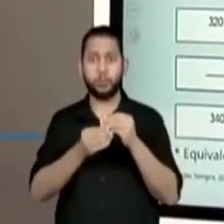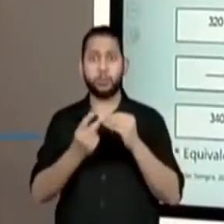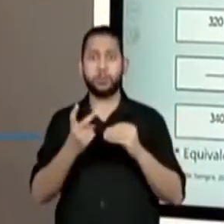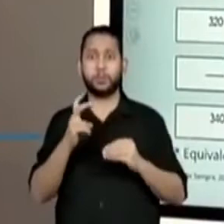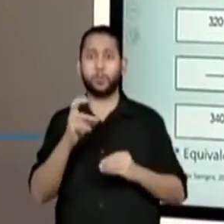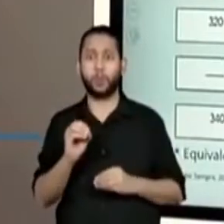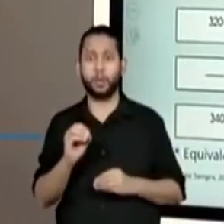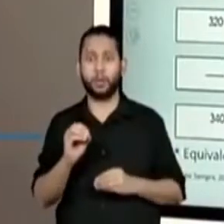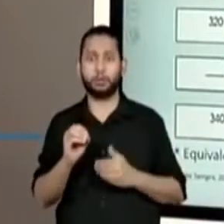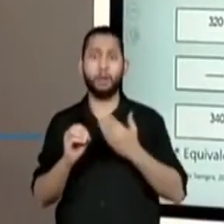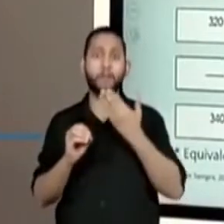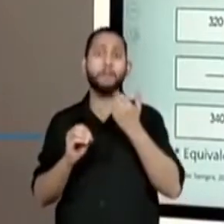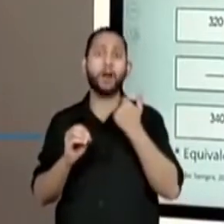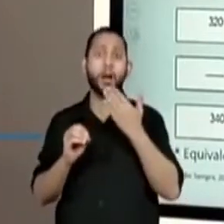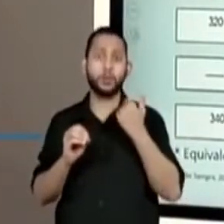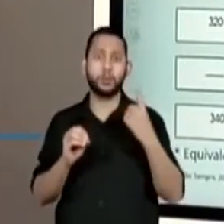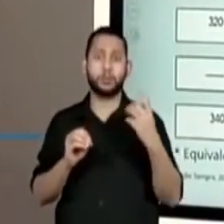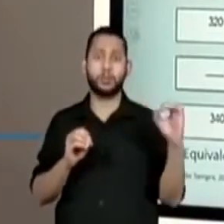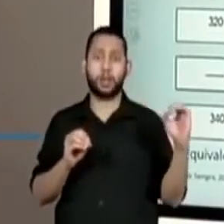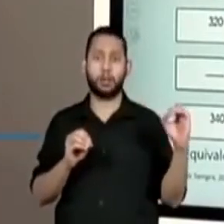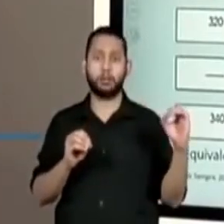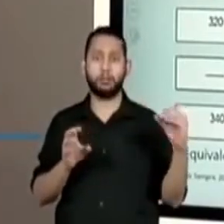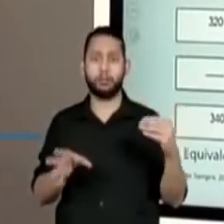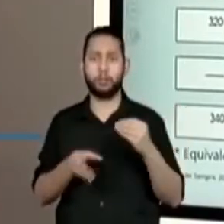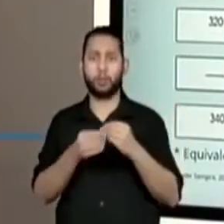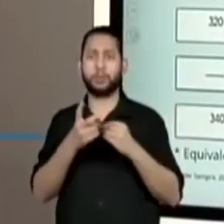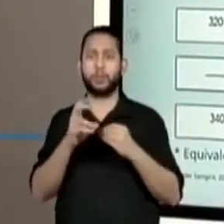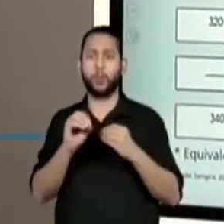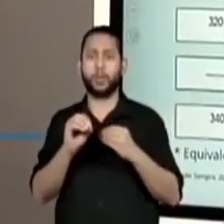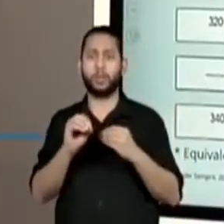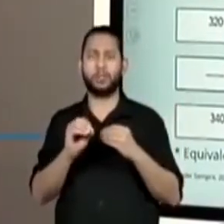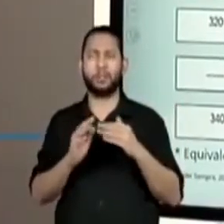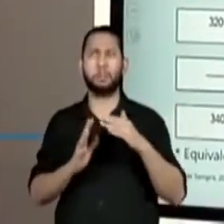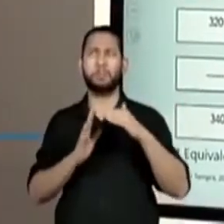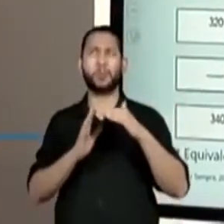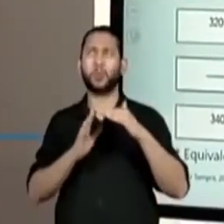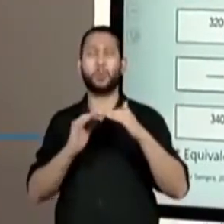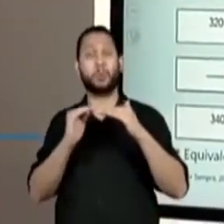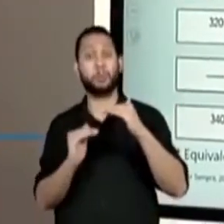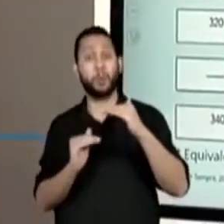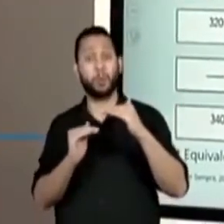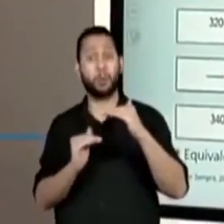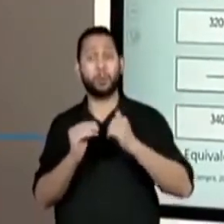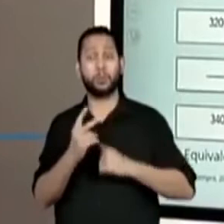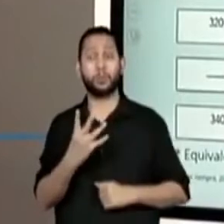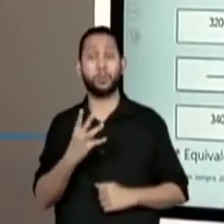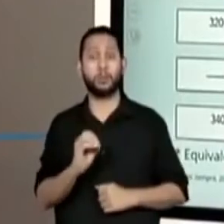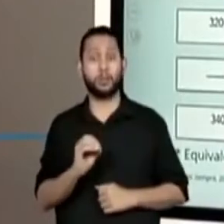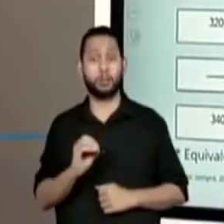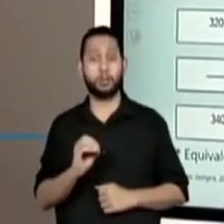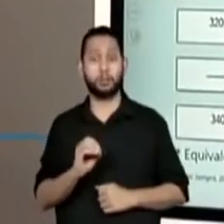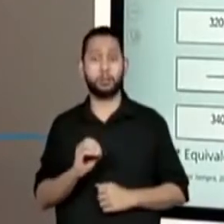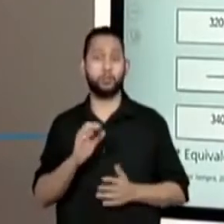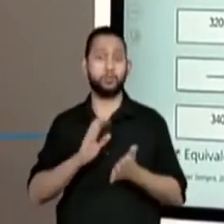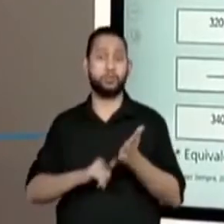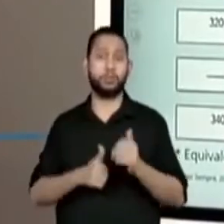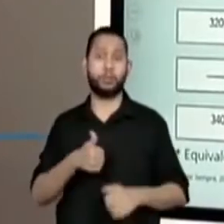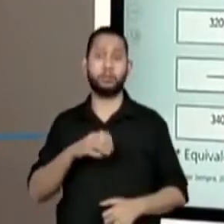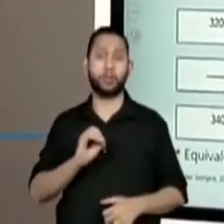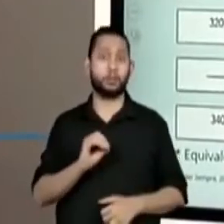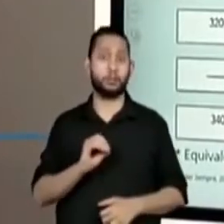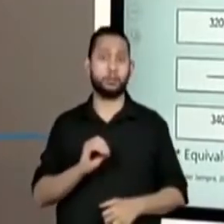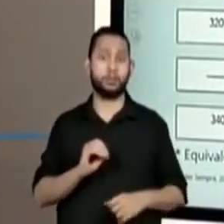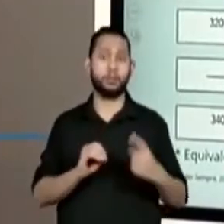250 que é fácil para mim causa de cabeça só que eu não quero chegar de 50 Eu quero chegar nos 40 a diferença entre os dois